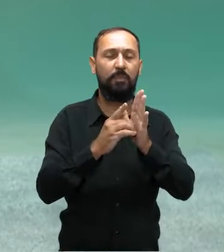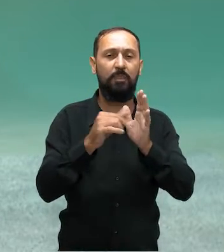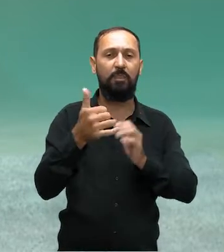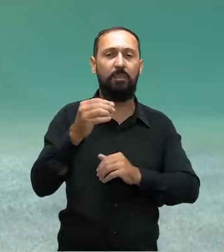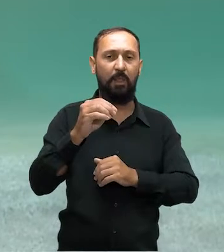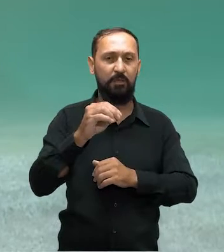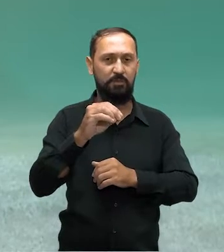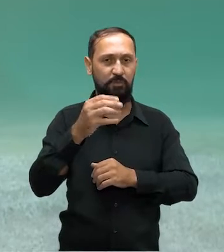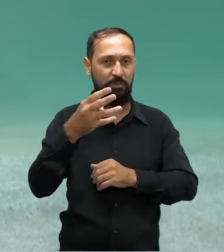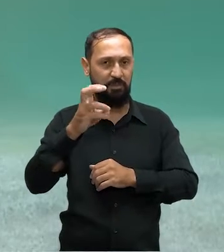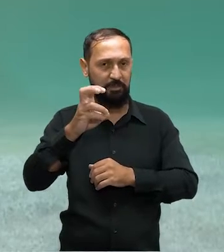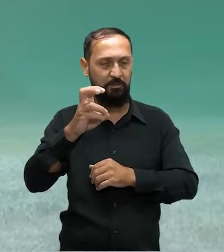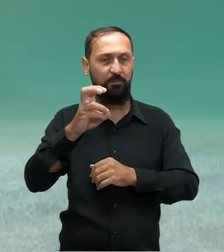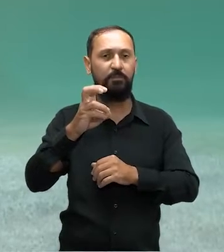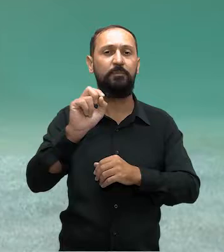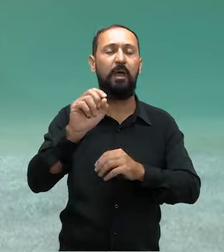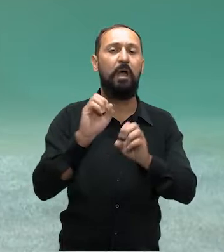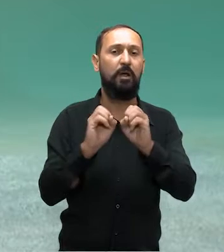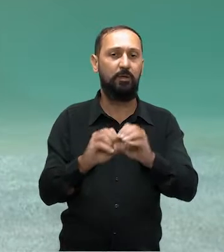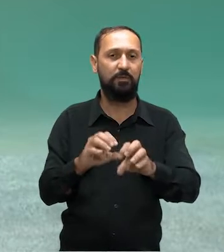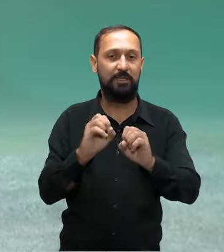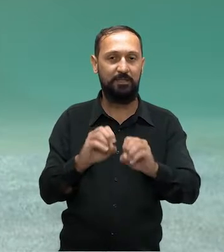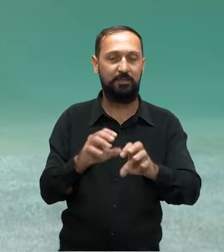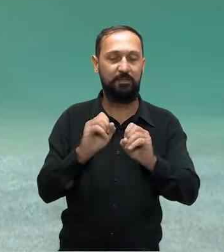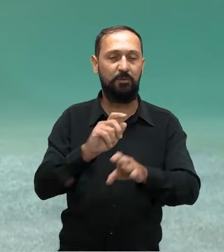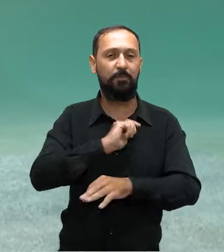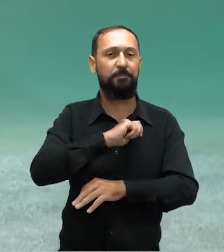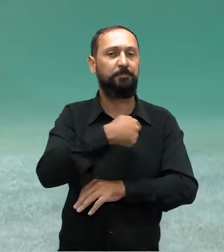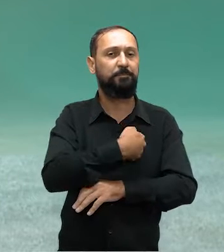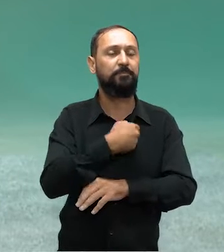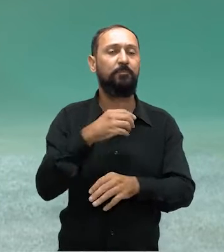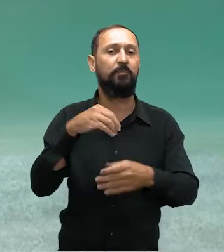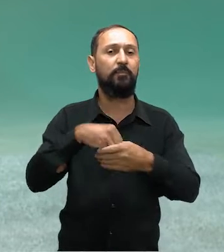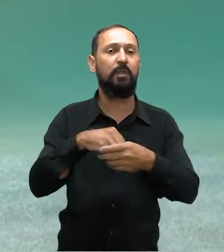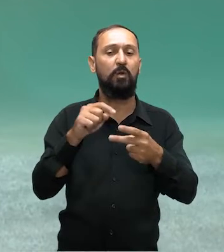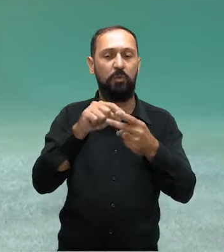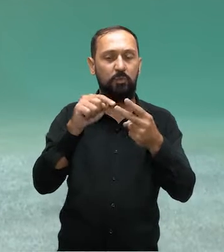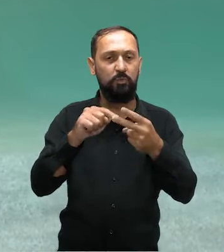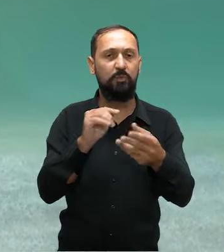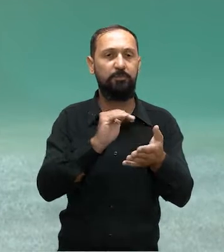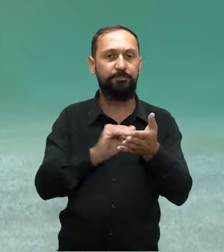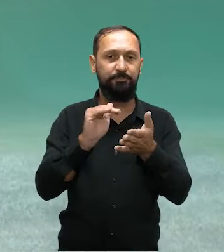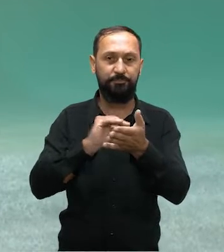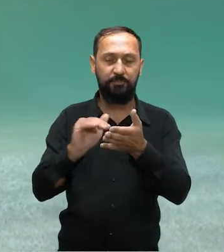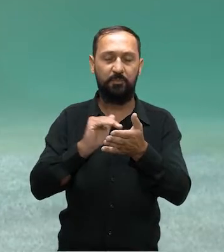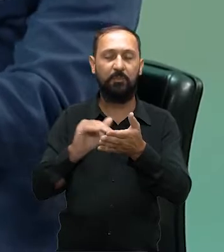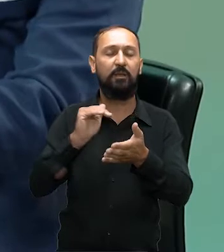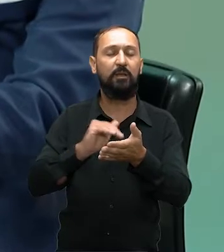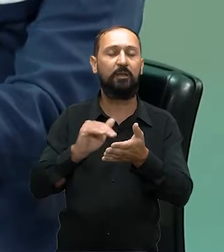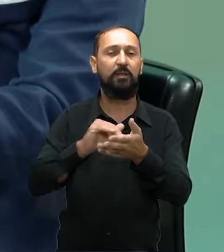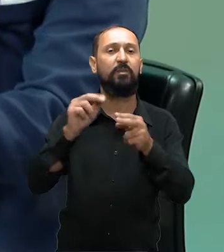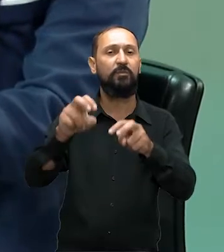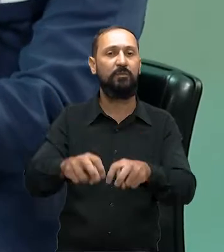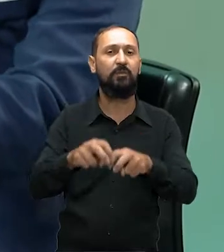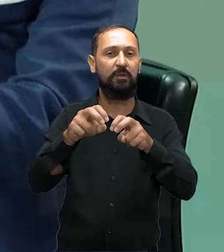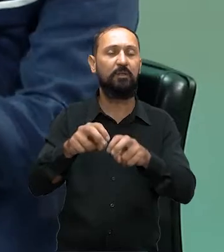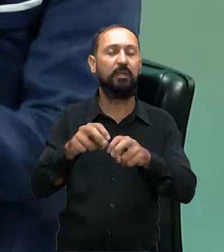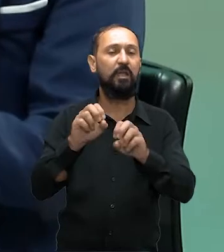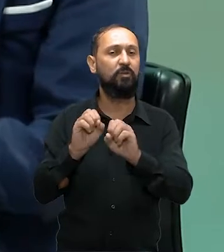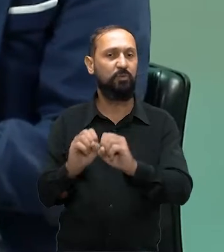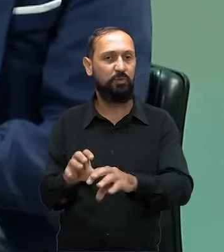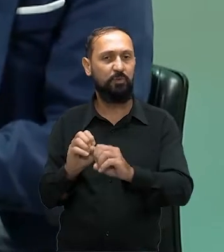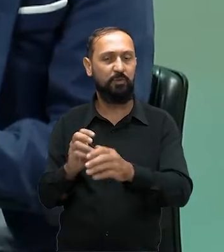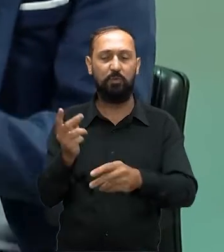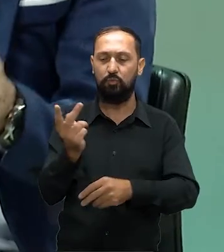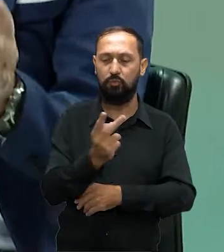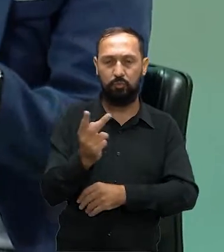decreto 1045, a educação fiscal ela é composta de 2 secretarias, Secretaria de Fazenda e